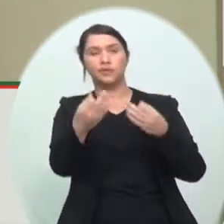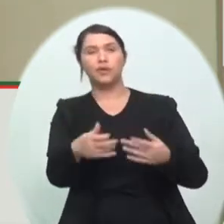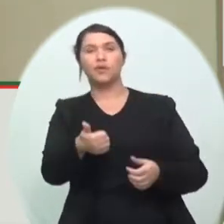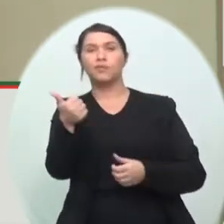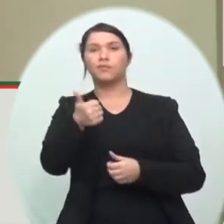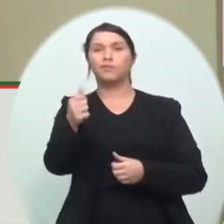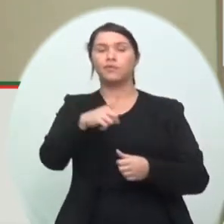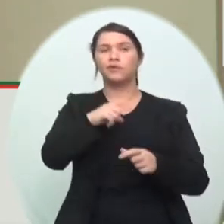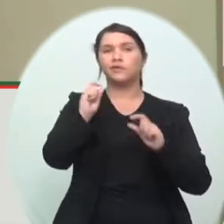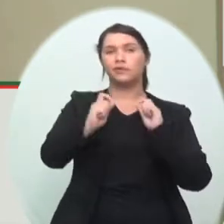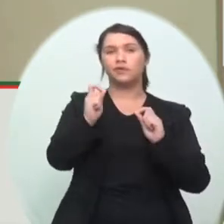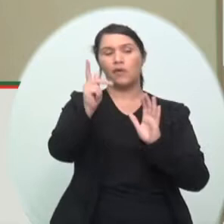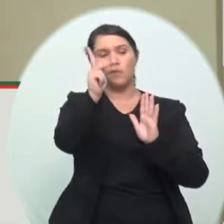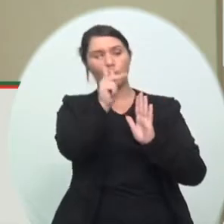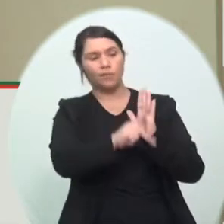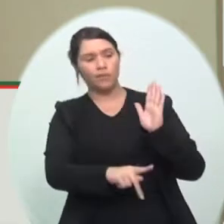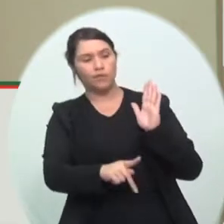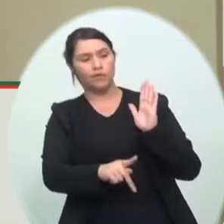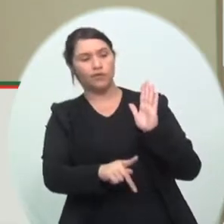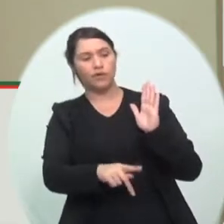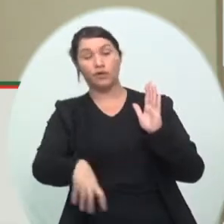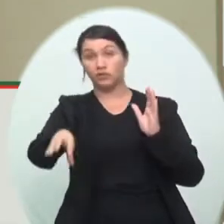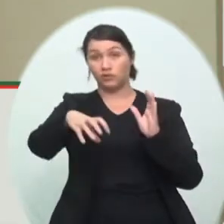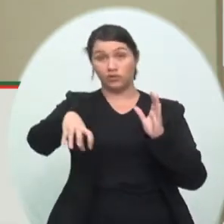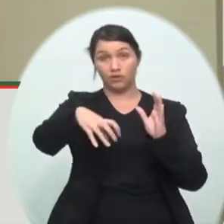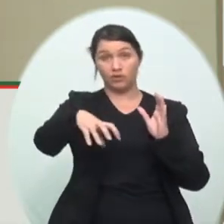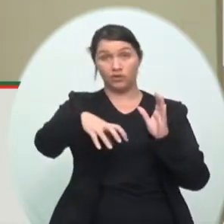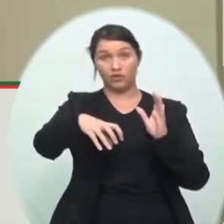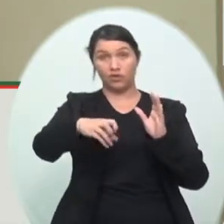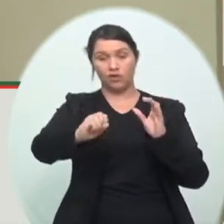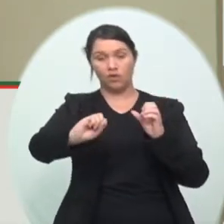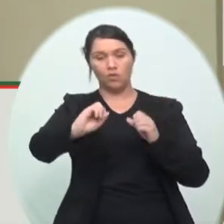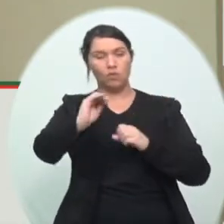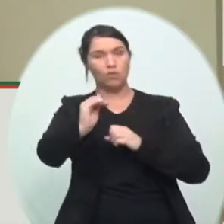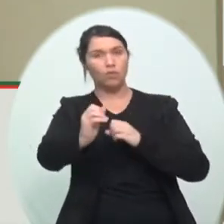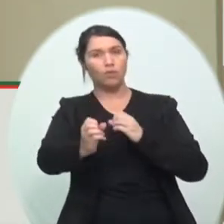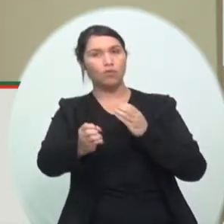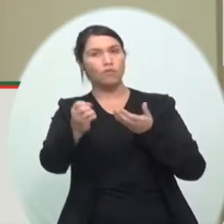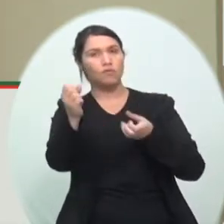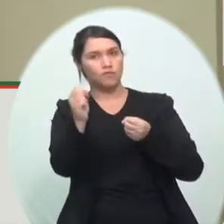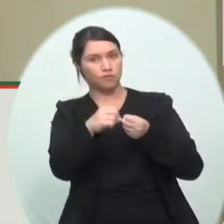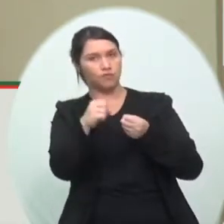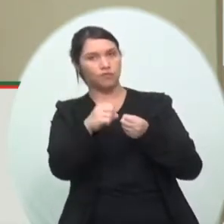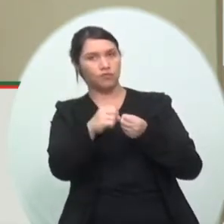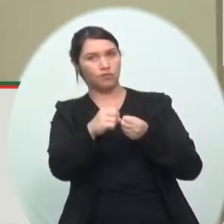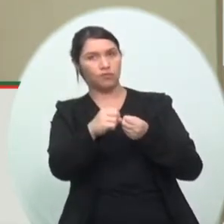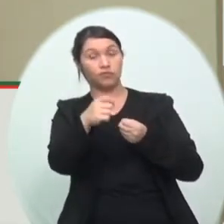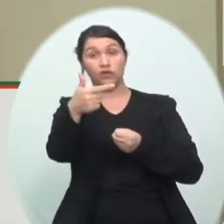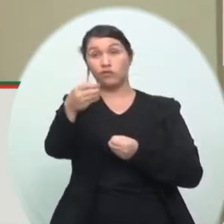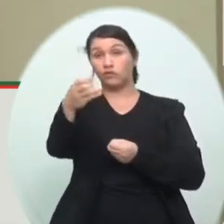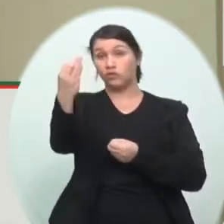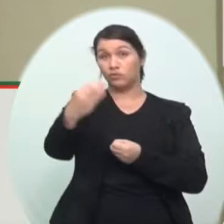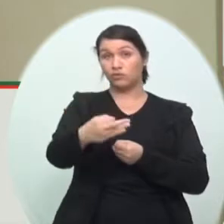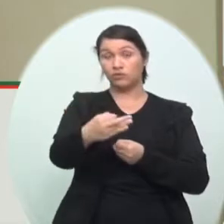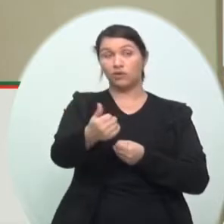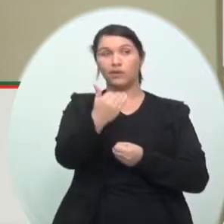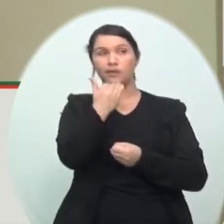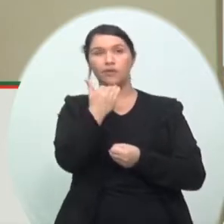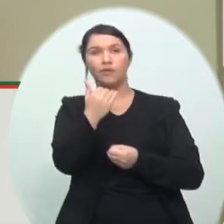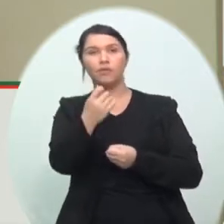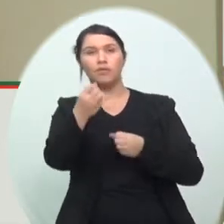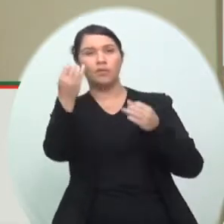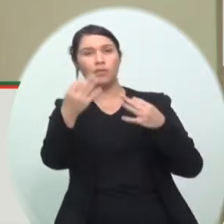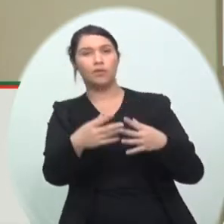desenvolvimento regional. 20% das pessoas disseram que é necessário educação.